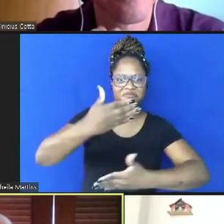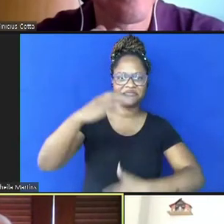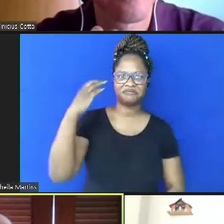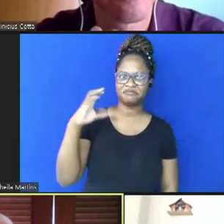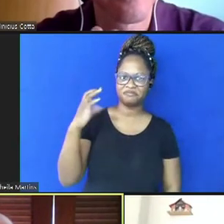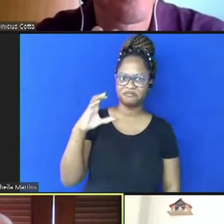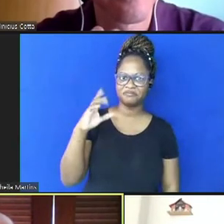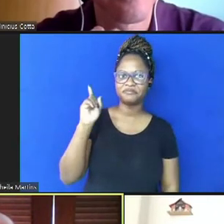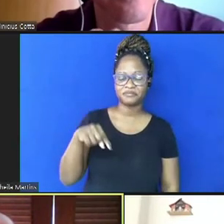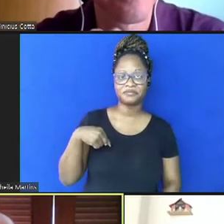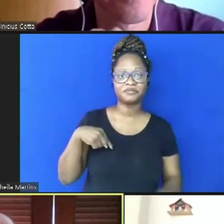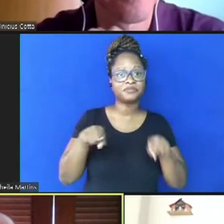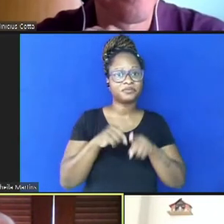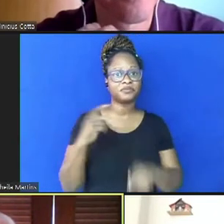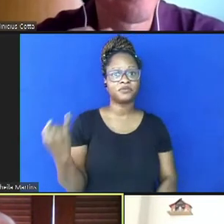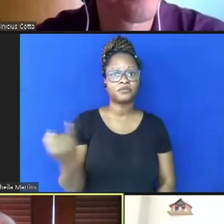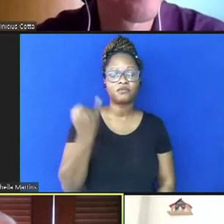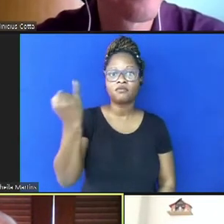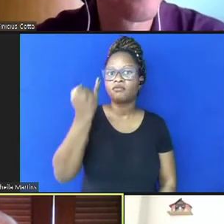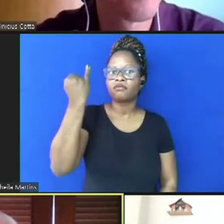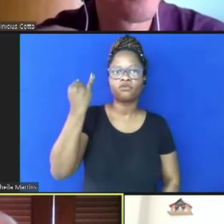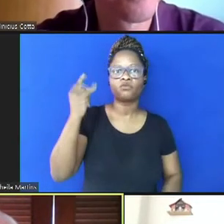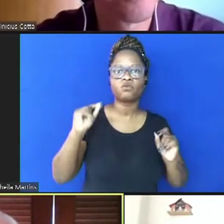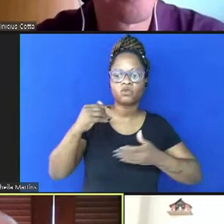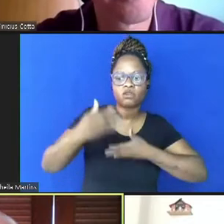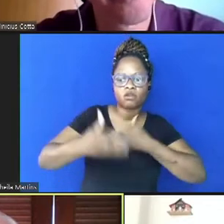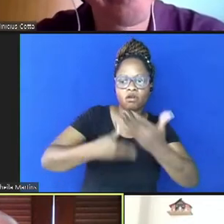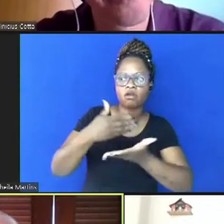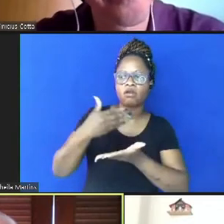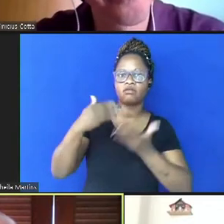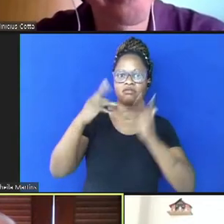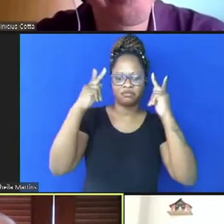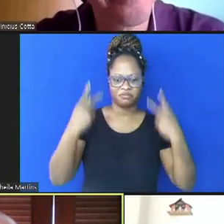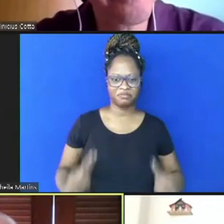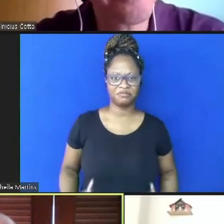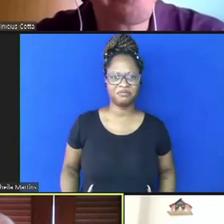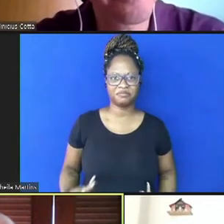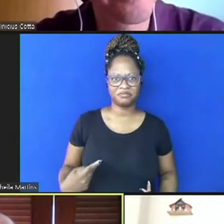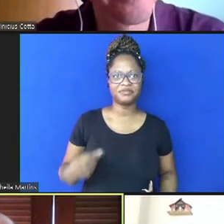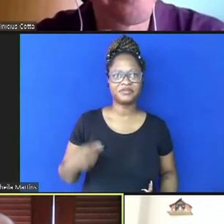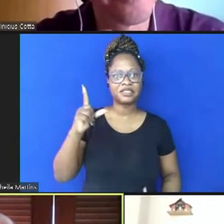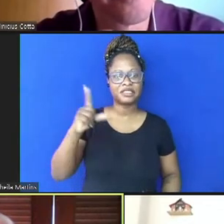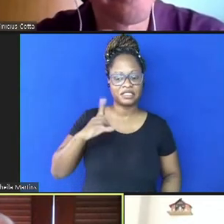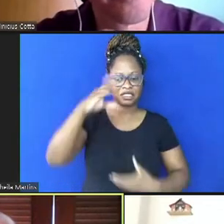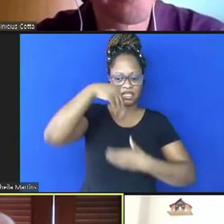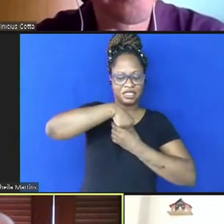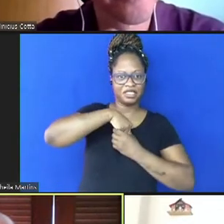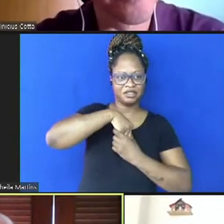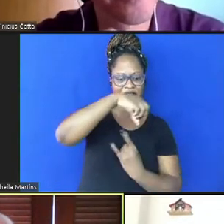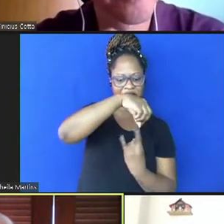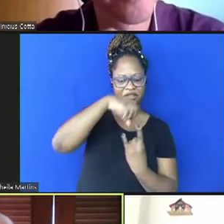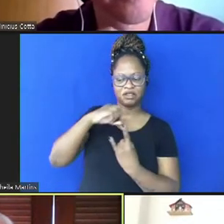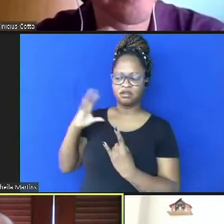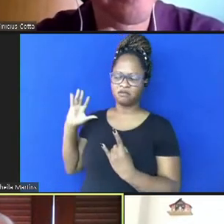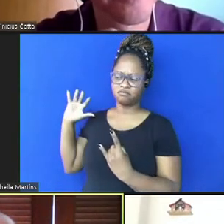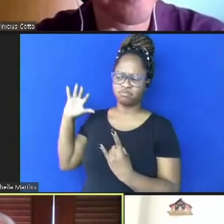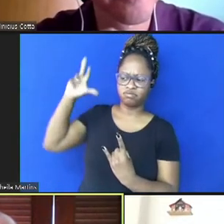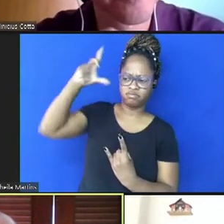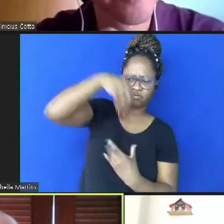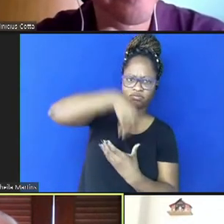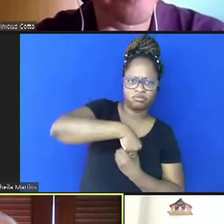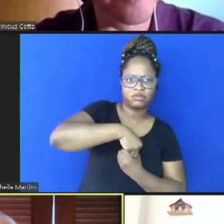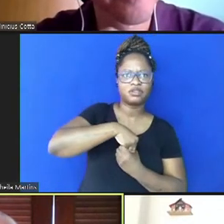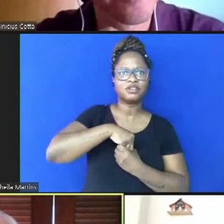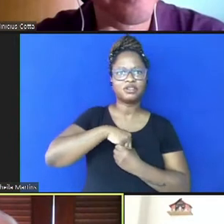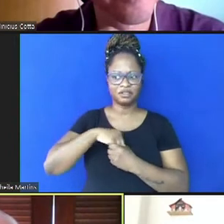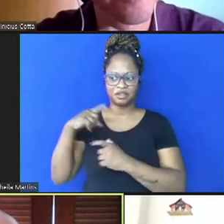e tão importante para o desenvolvimento de recursos humanos, está no DNA da história no DNA da